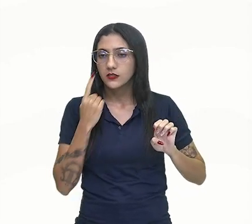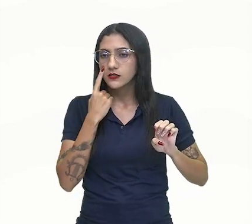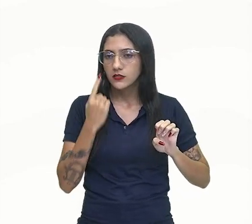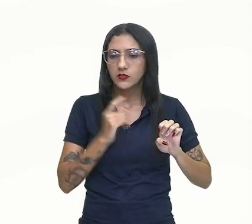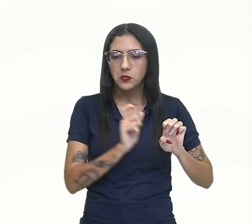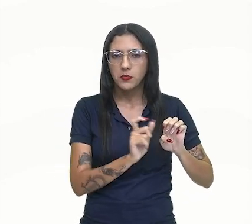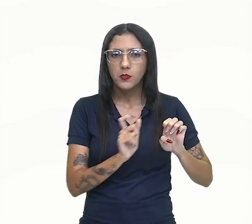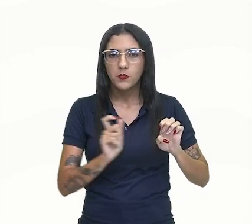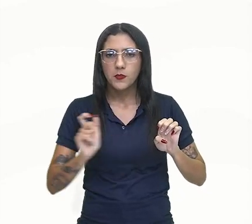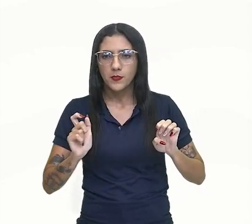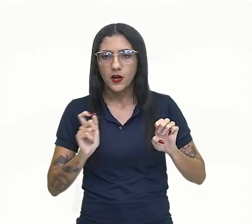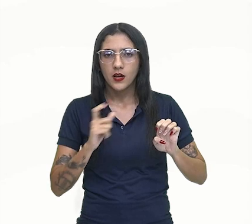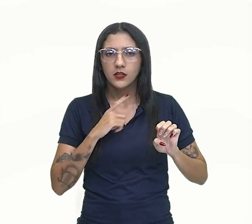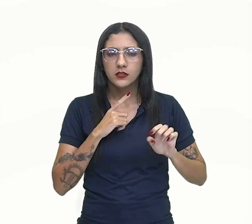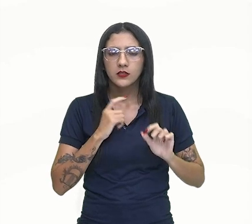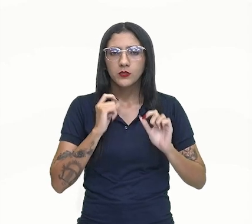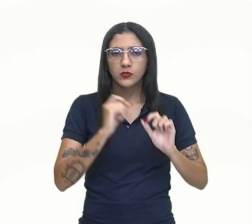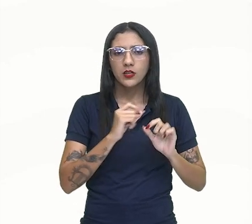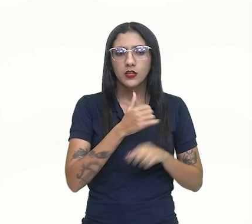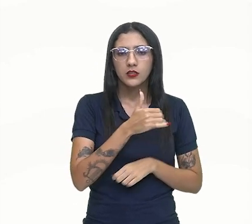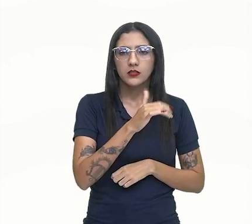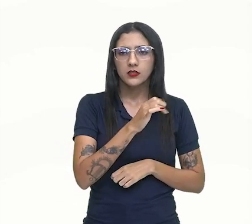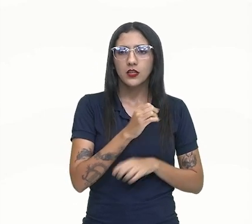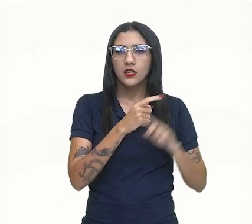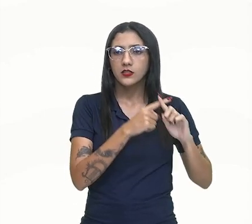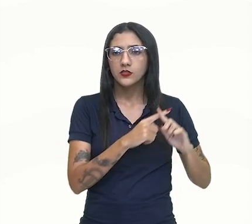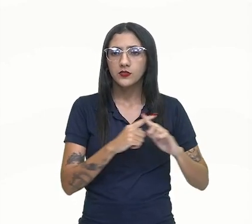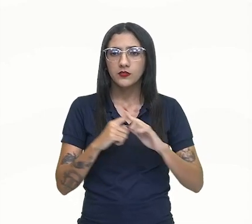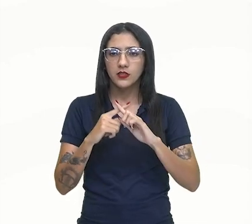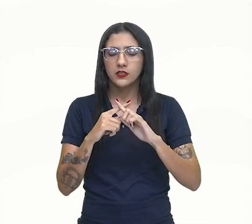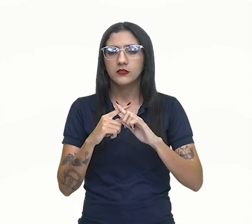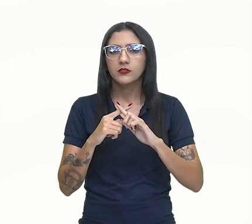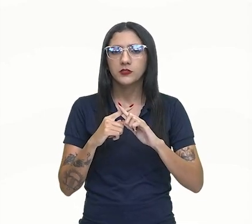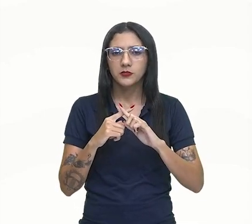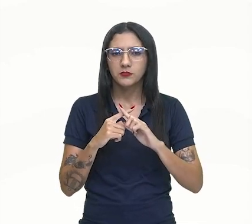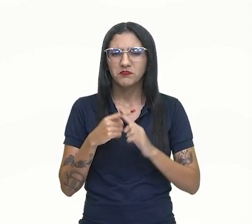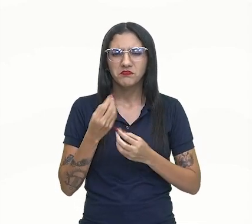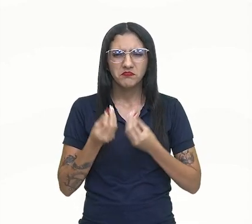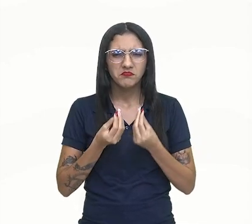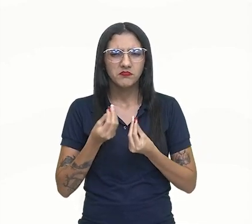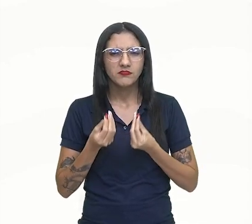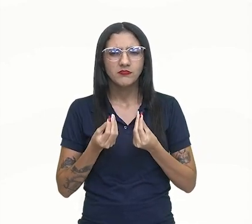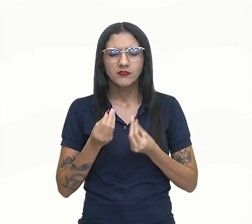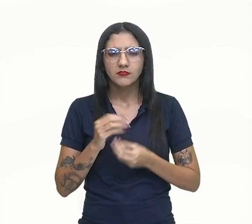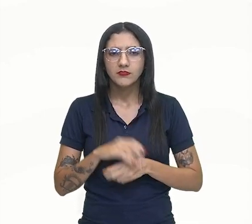contém 10 vezes a unidade seguinte. Como assim, professor?